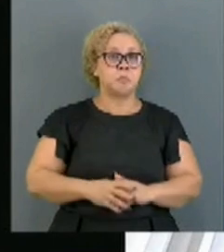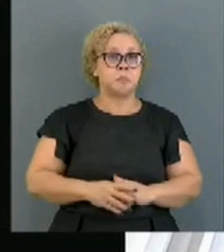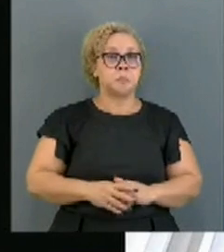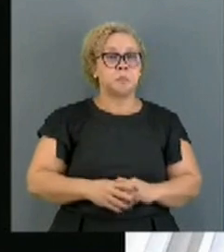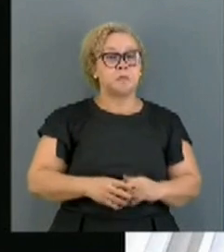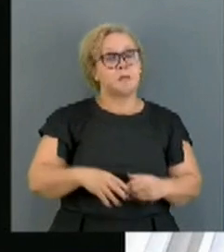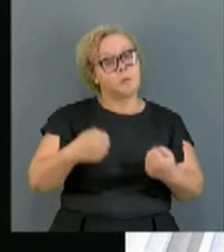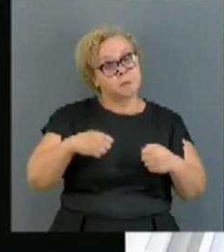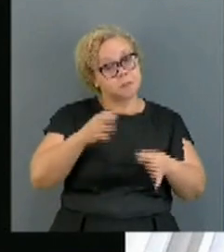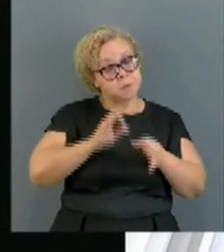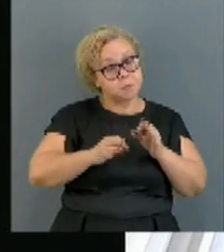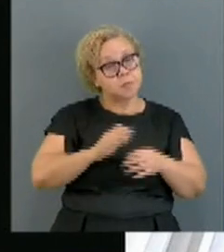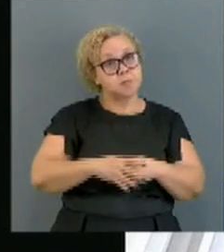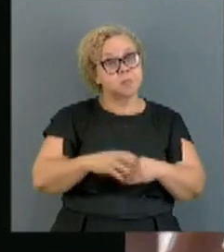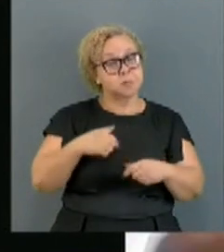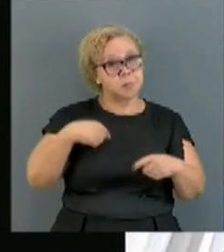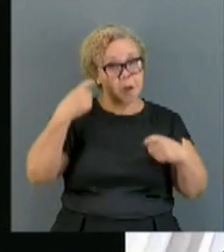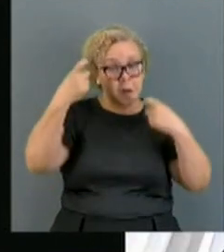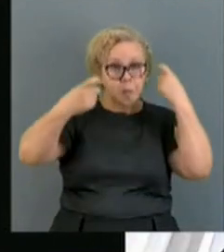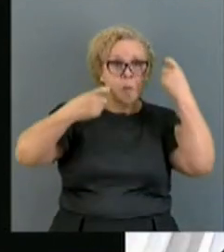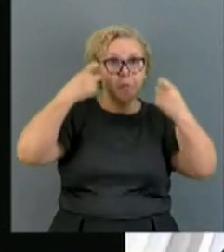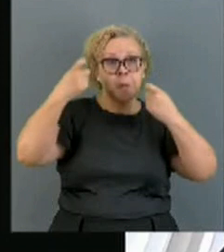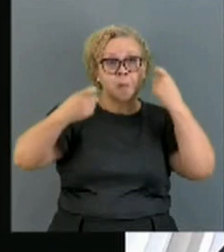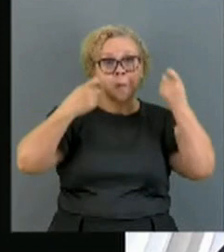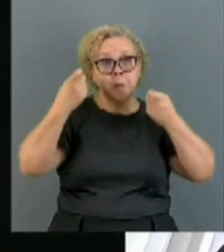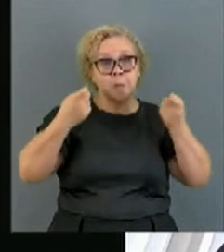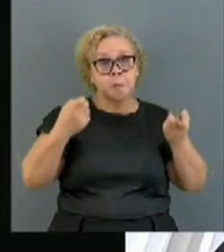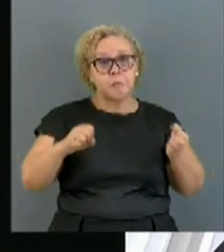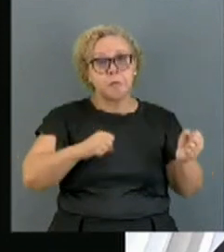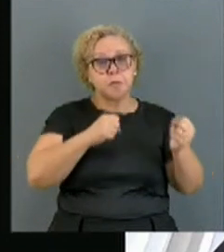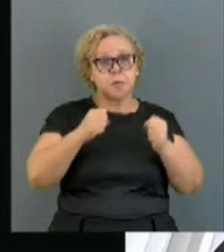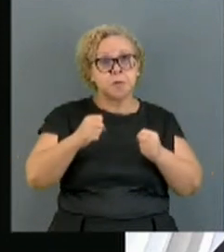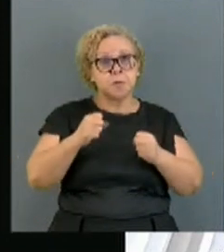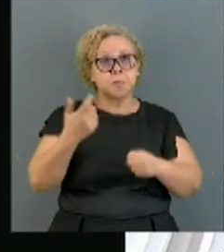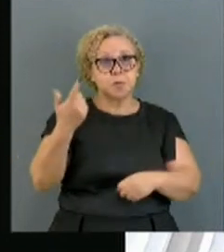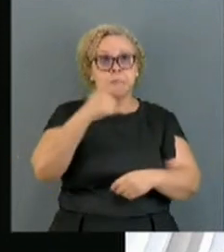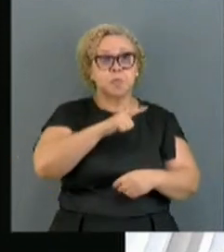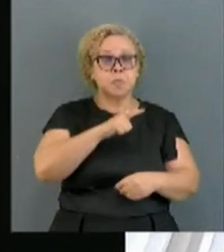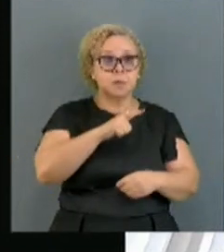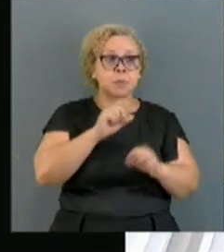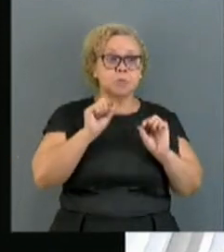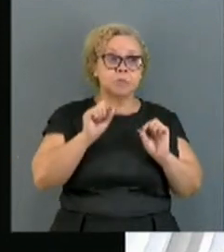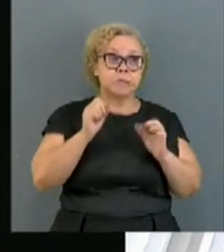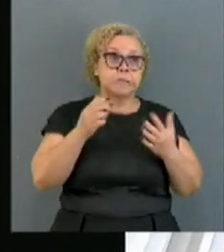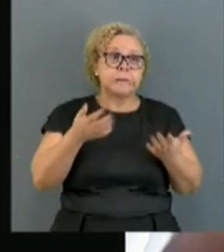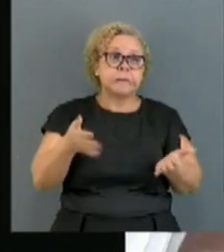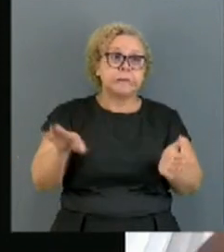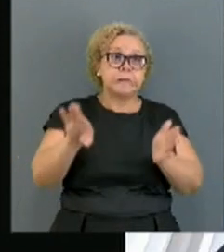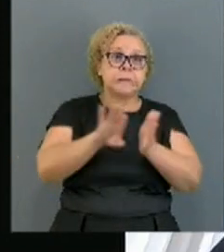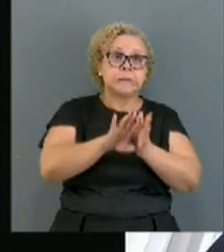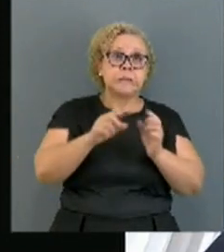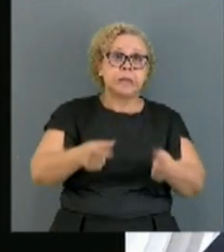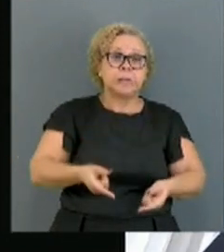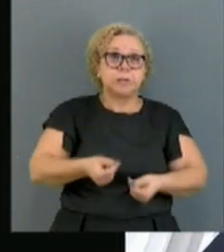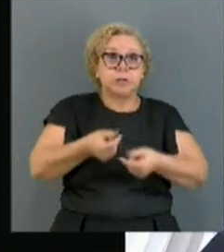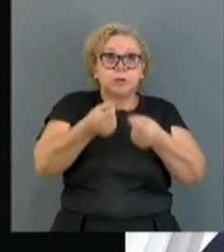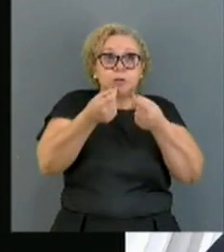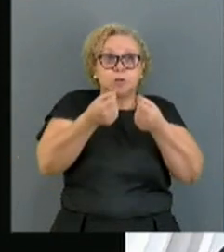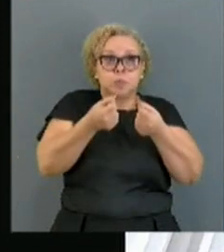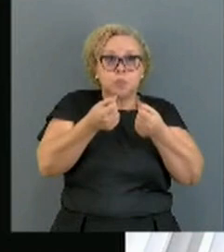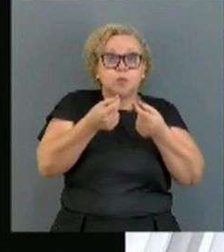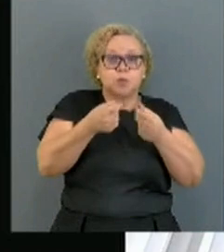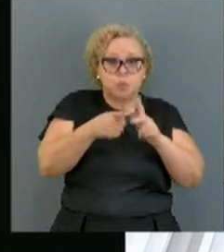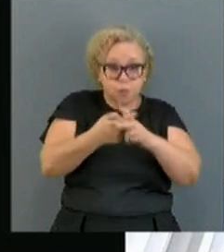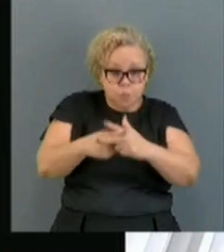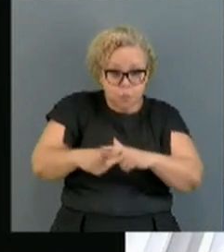me preocupa porque nós podemos alcançar uma situação de que o custo de manutenção e